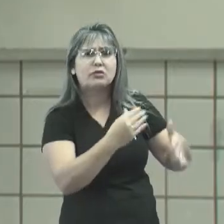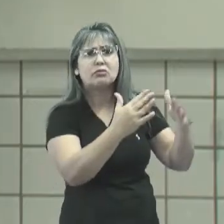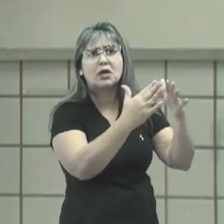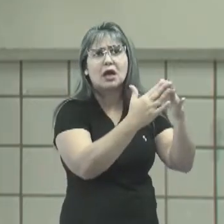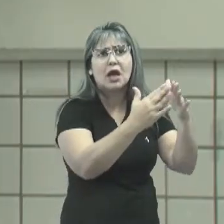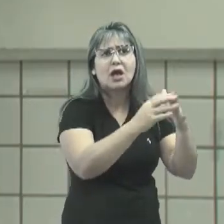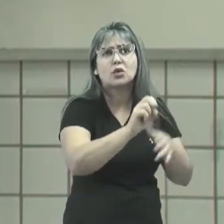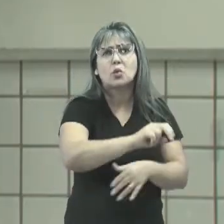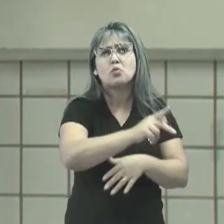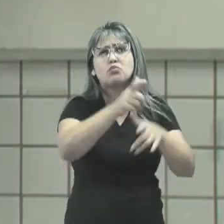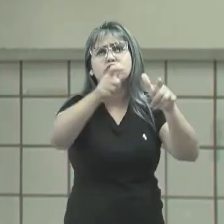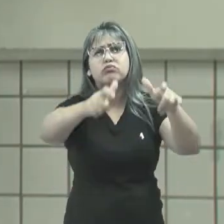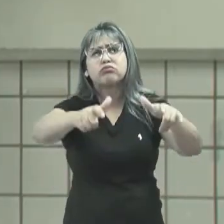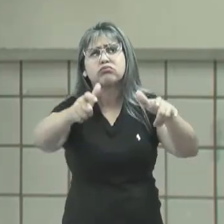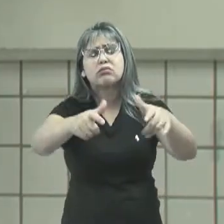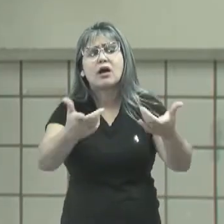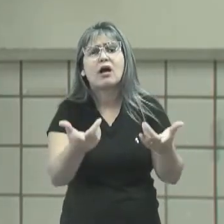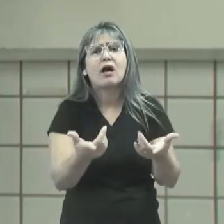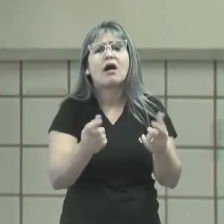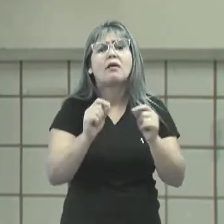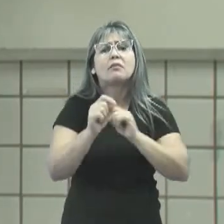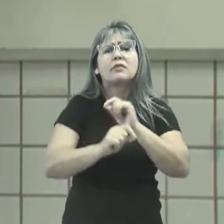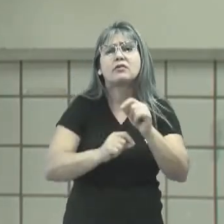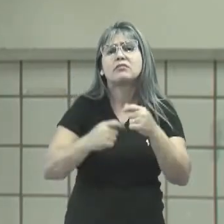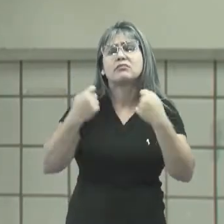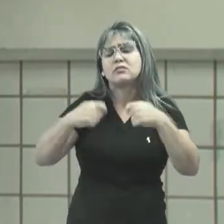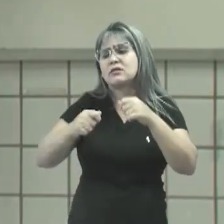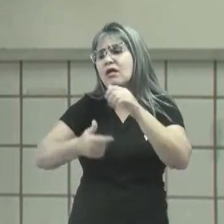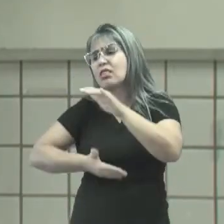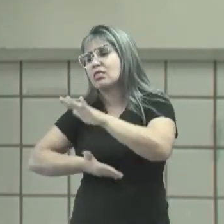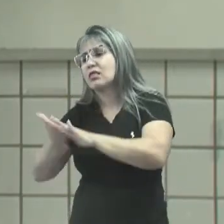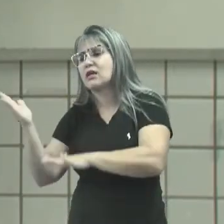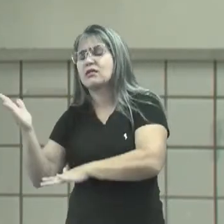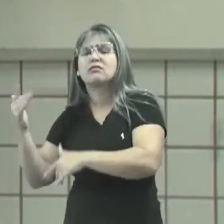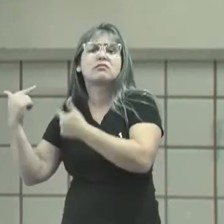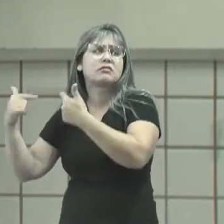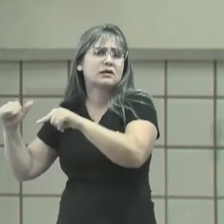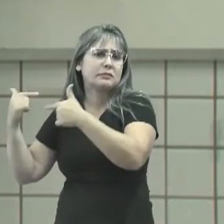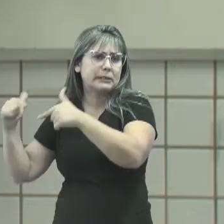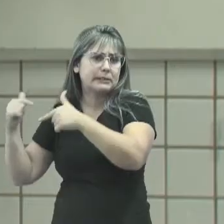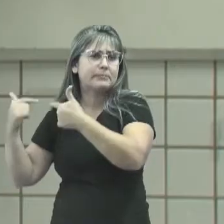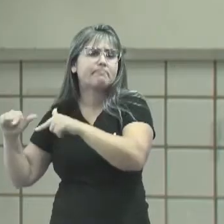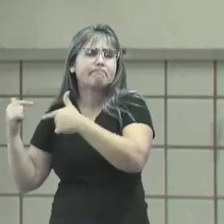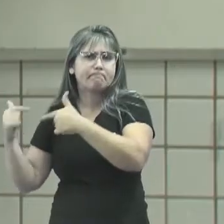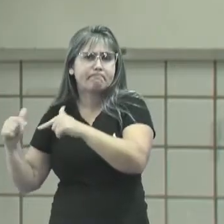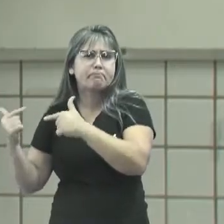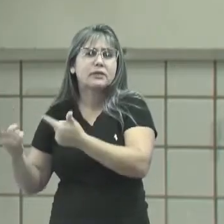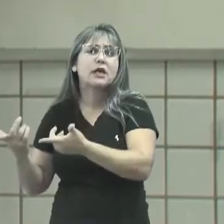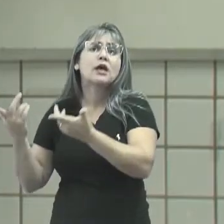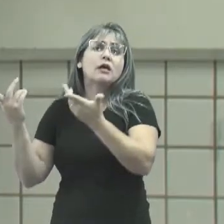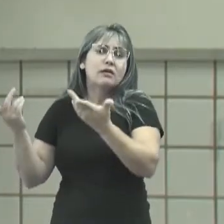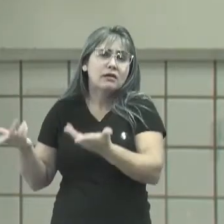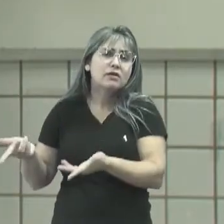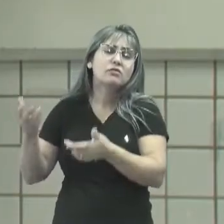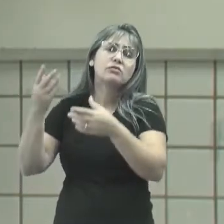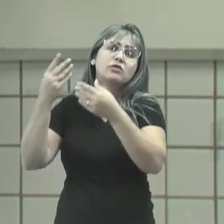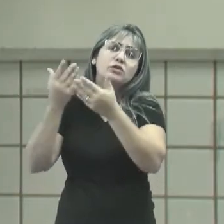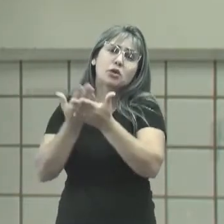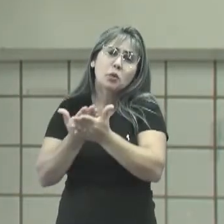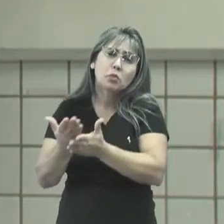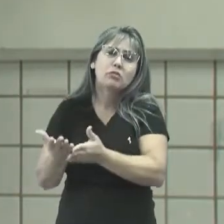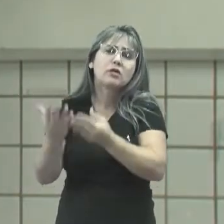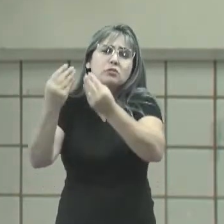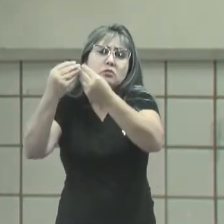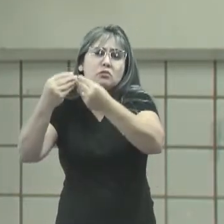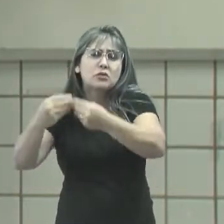conta do trabalho, né, por conta da necessidade diária, ali, dos encargos que a própria mãe tem, né, ela tem